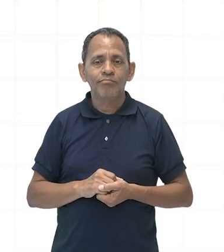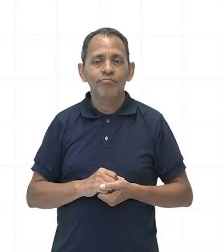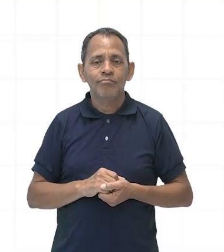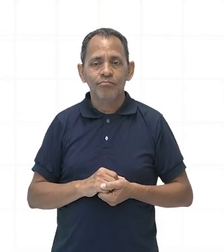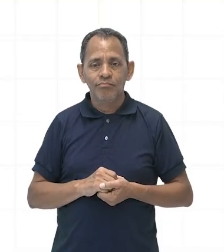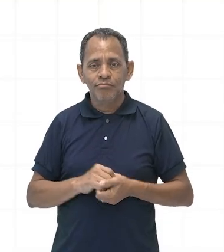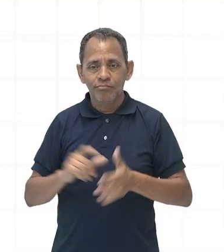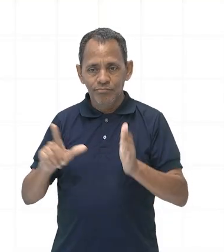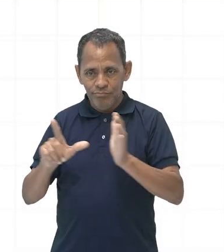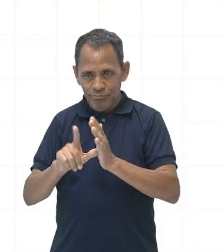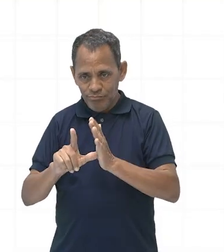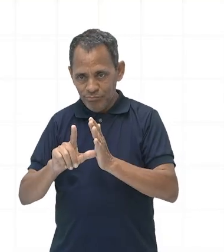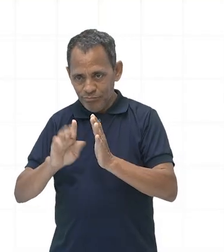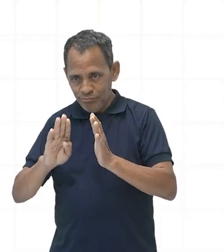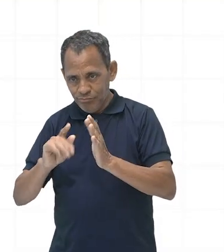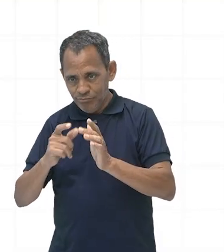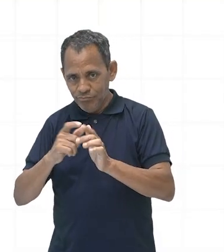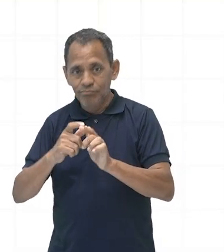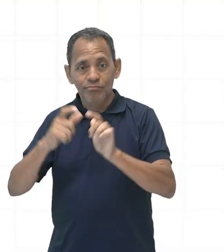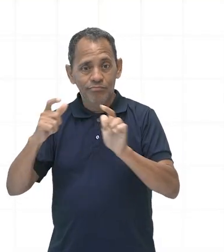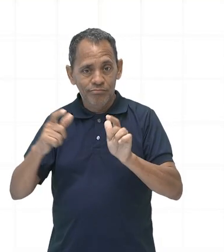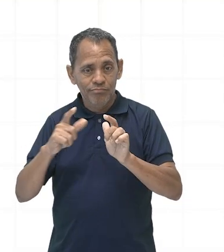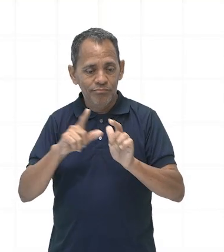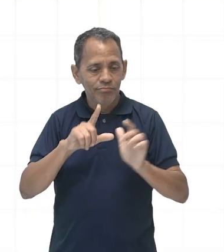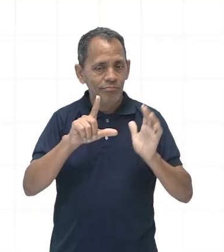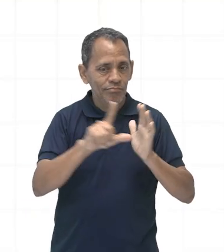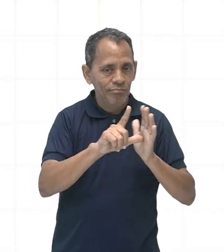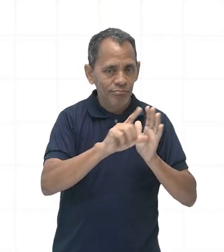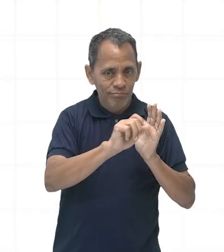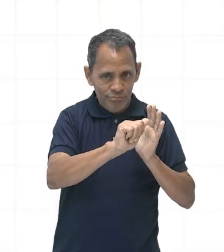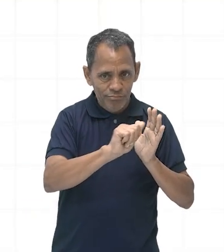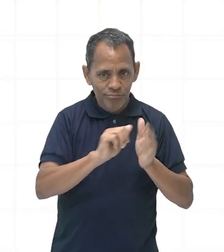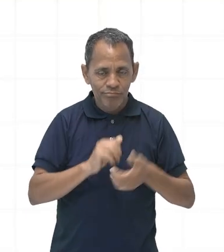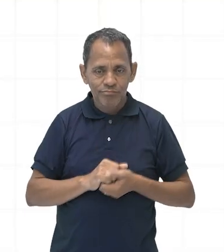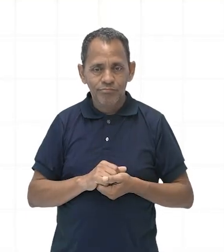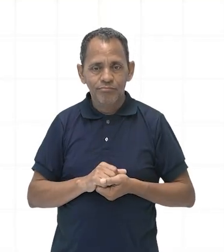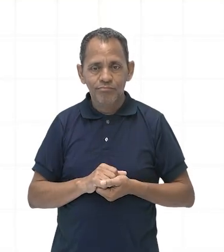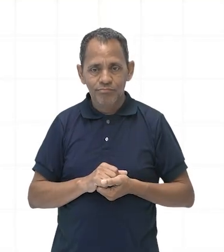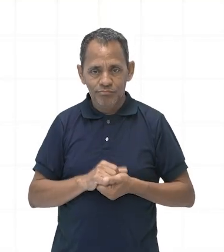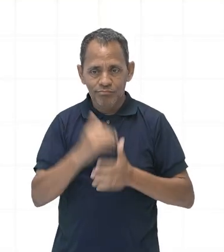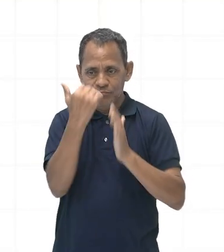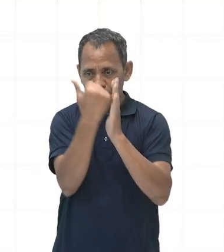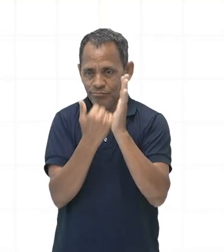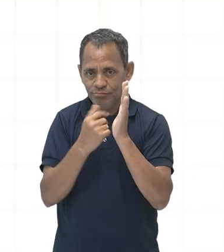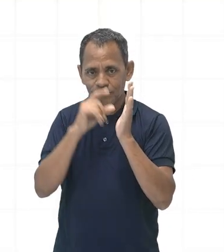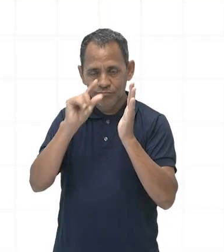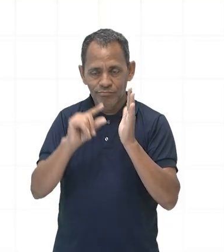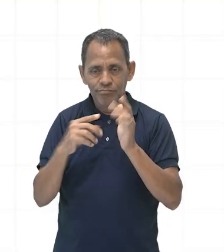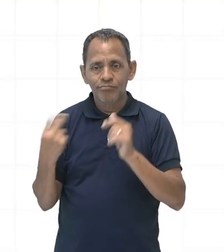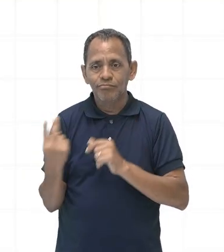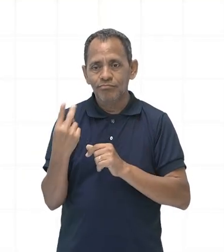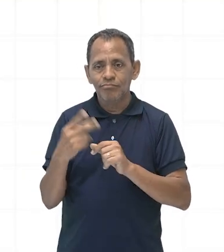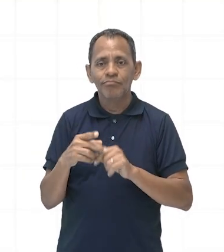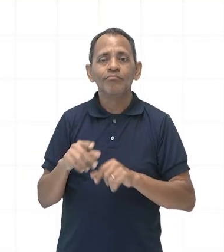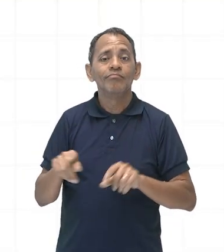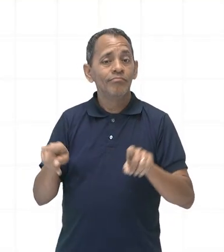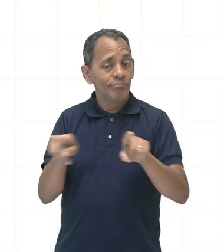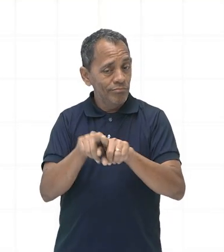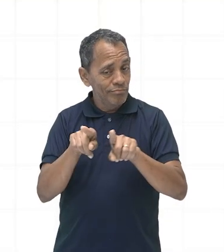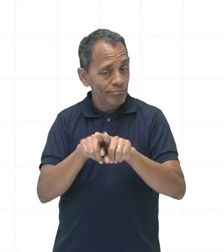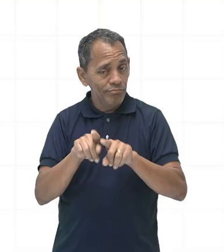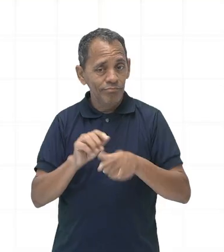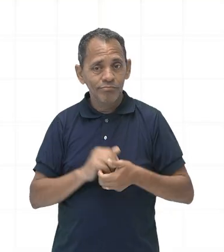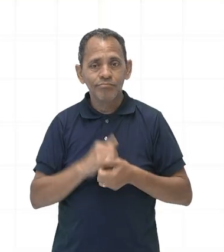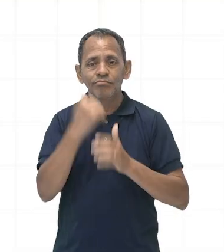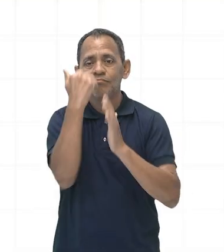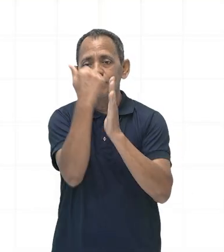do que o da livraria A. Então, apesar de ter um desconto menor, o valor ainda seria menor,